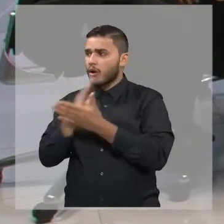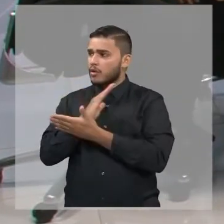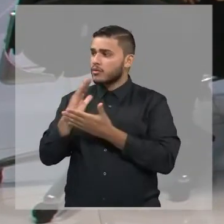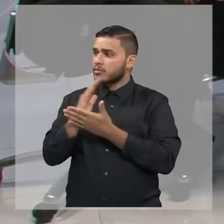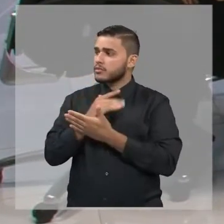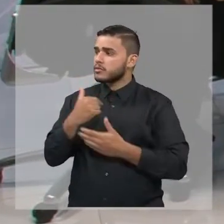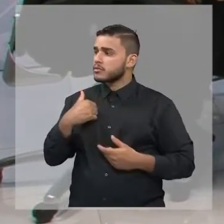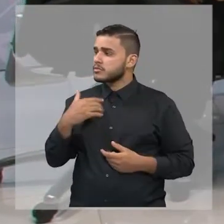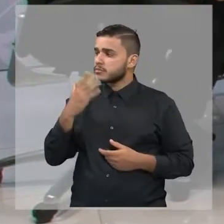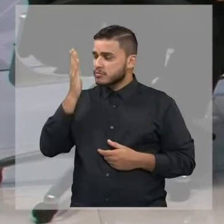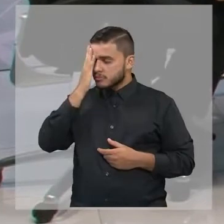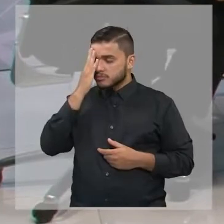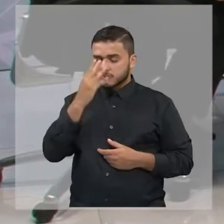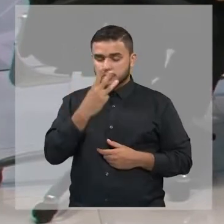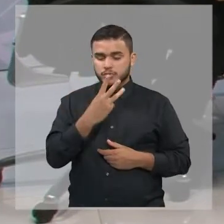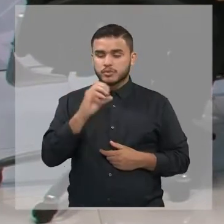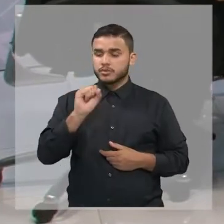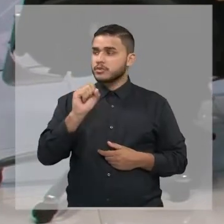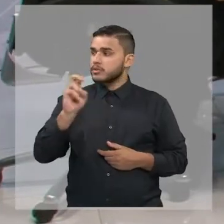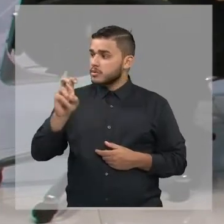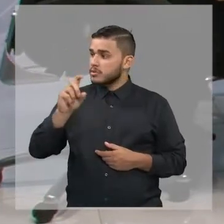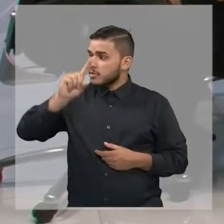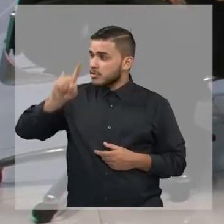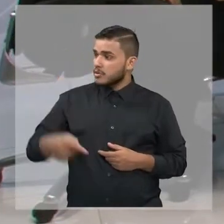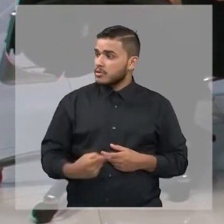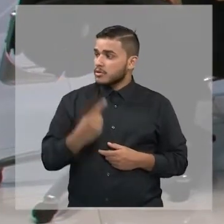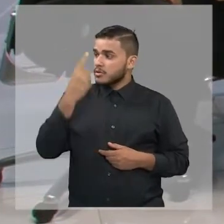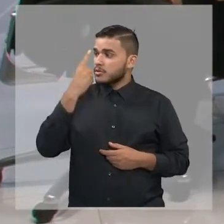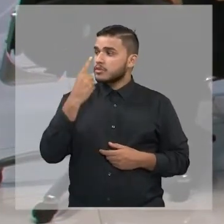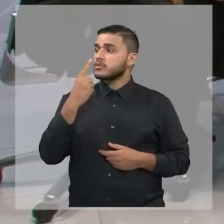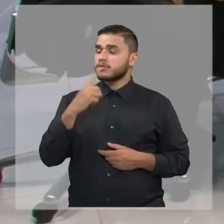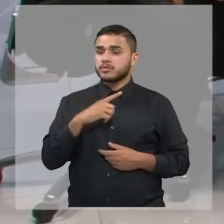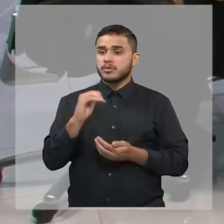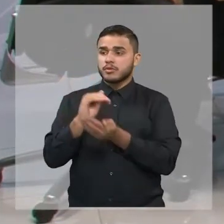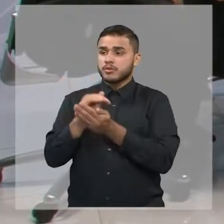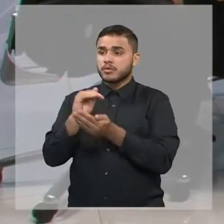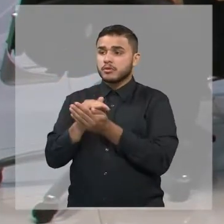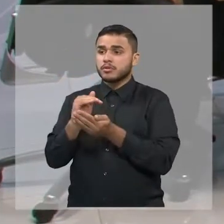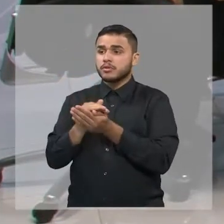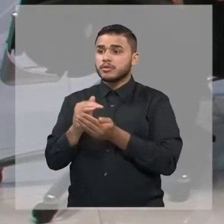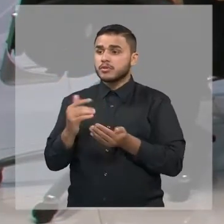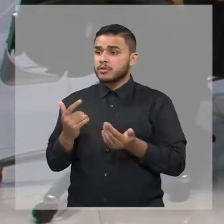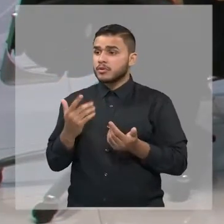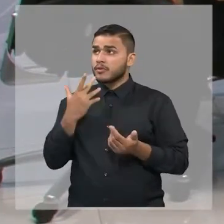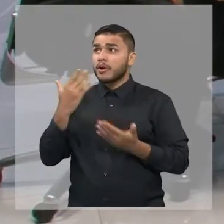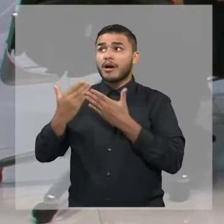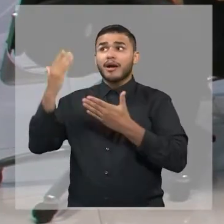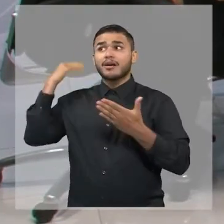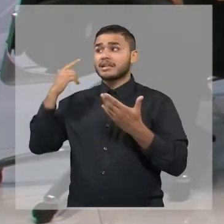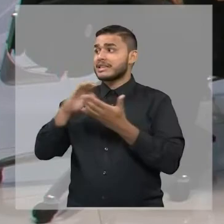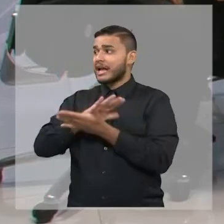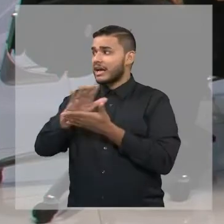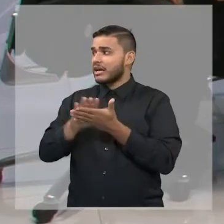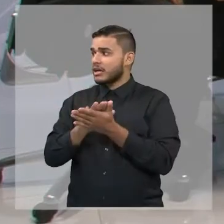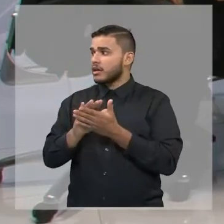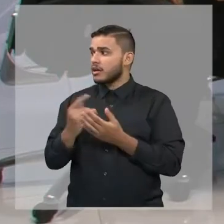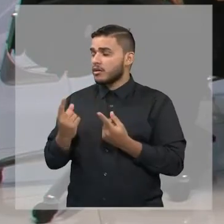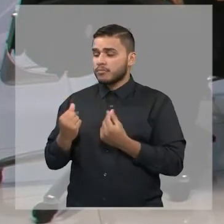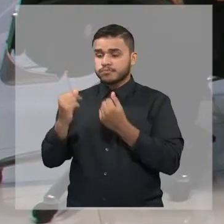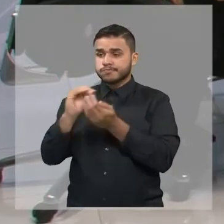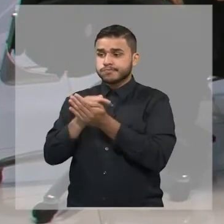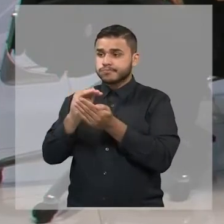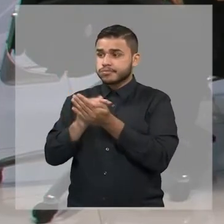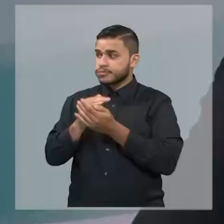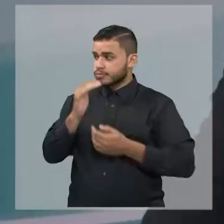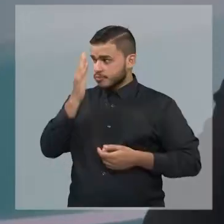disse. Vamos fazer um ajuste. Mas existe 385 bilhões de reservas que o Brasil nunca teve na vida. Tá lá. Não sei o que é que vão